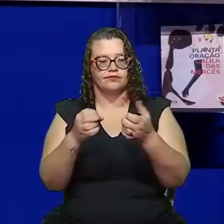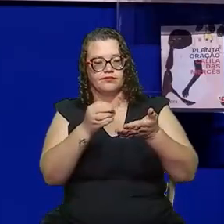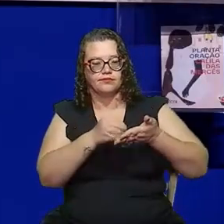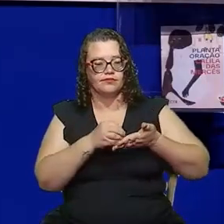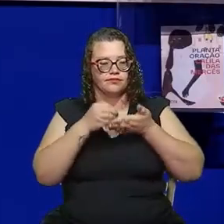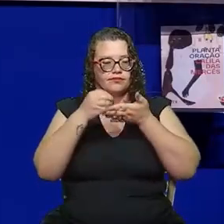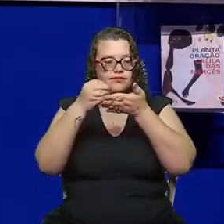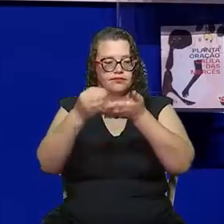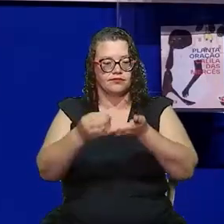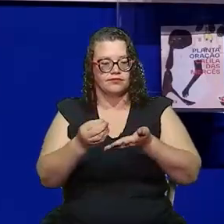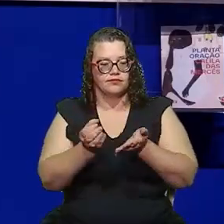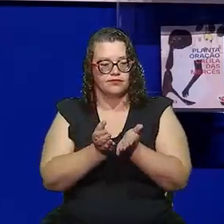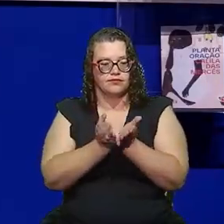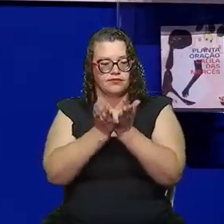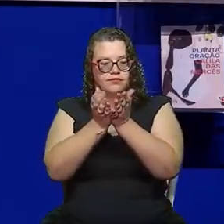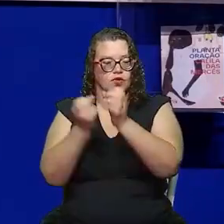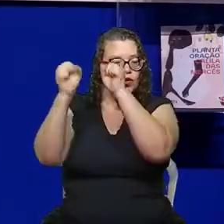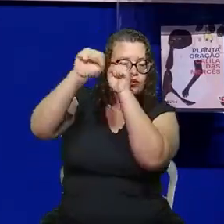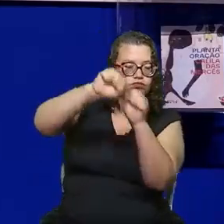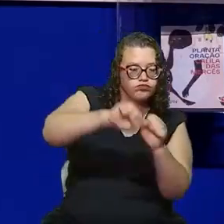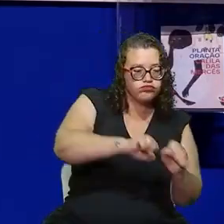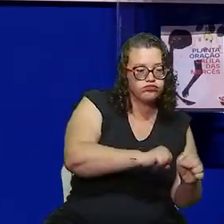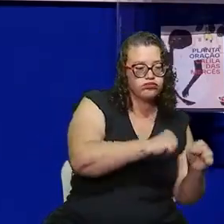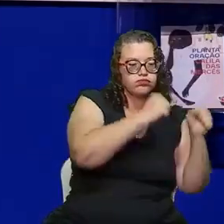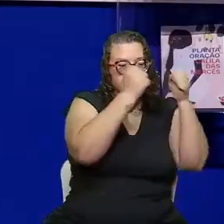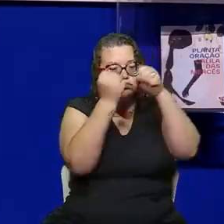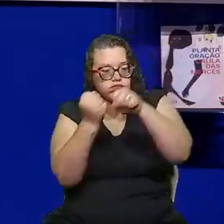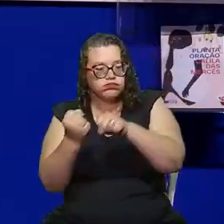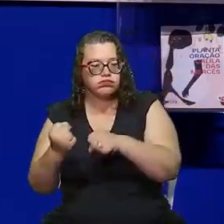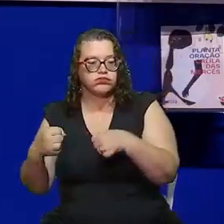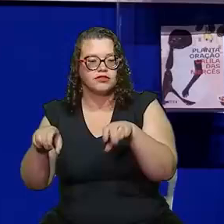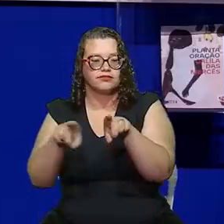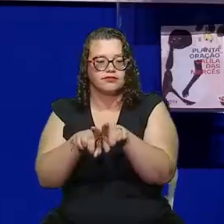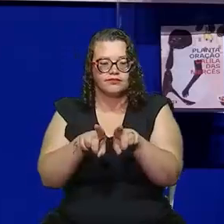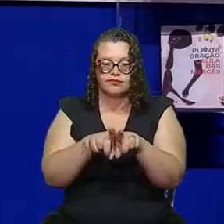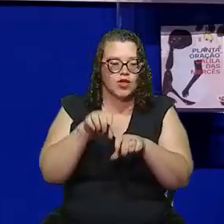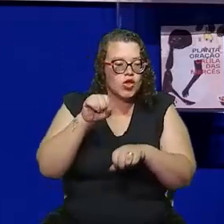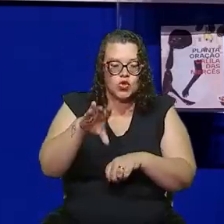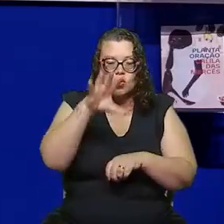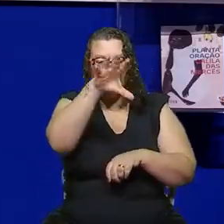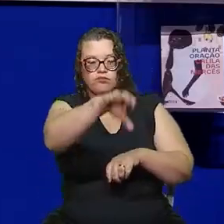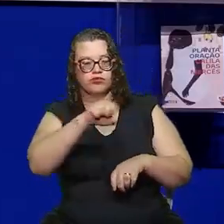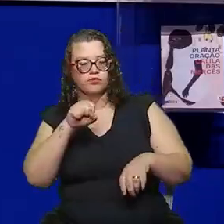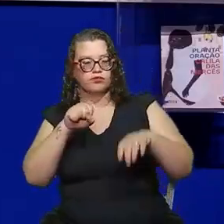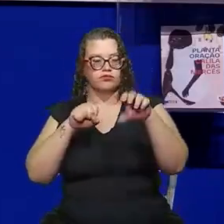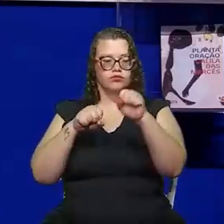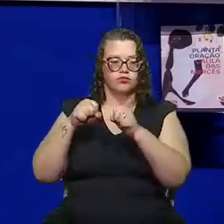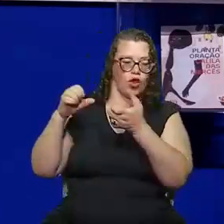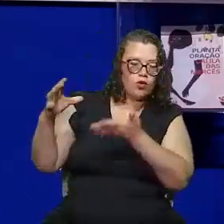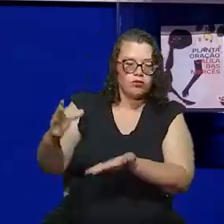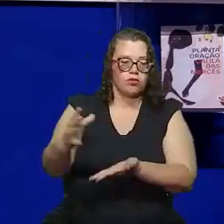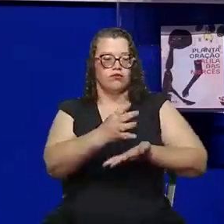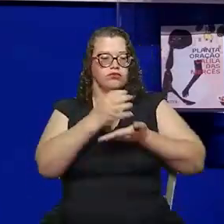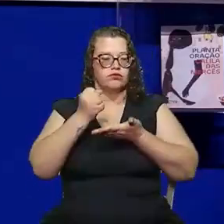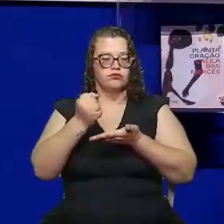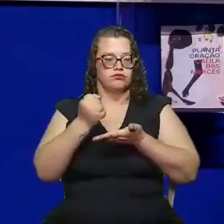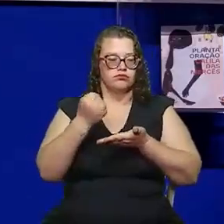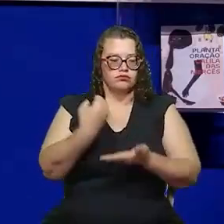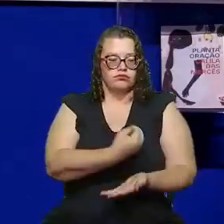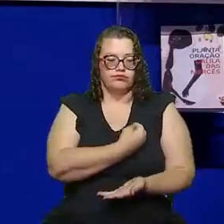gostei. Onde chegaremos com a jangada, não importa, porque jangada não é só resgate. Jangada, eu estou sustentando